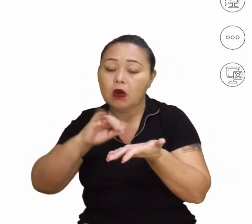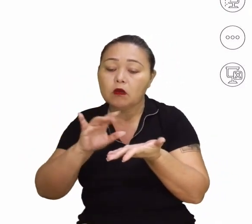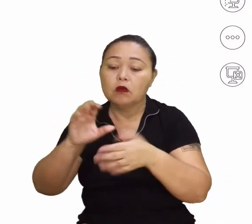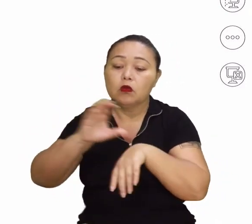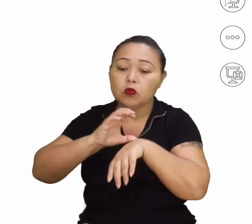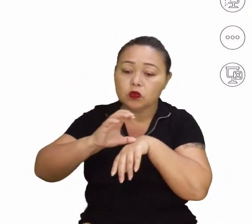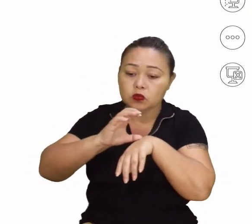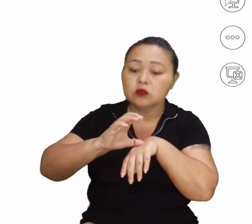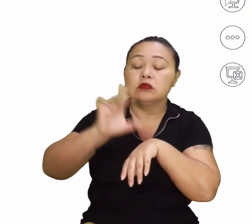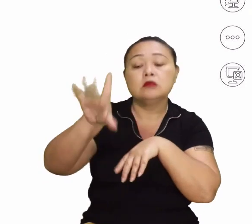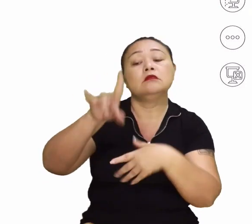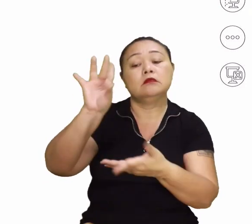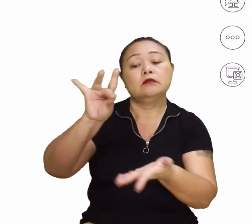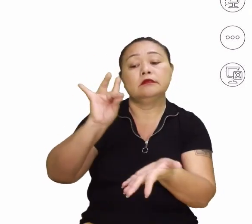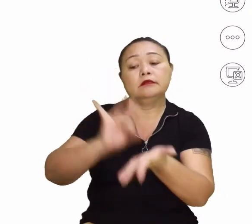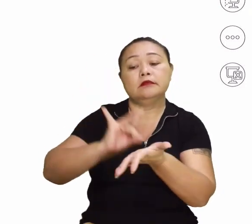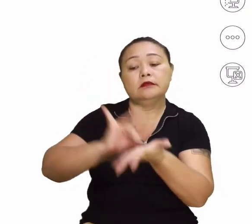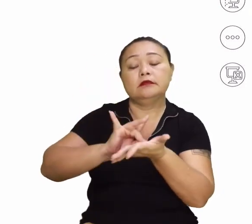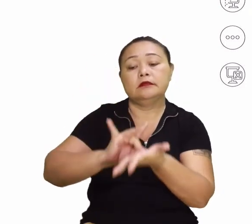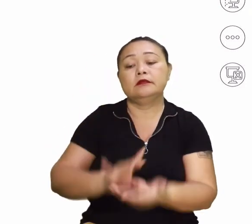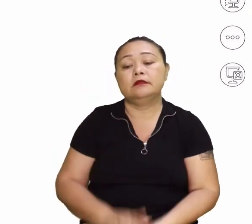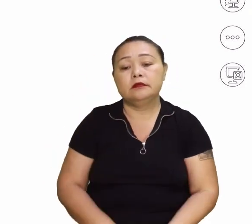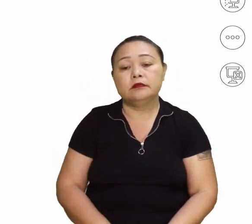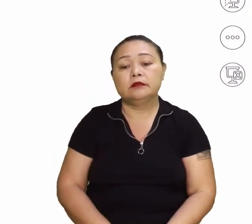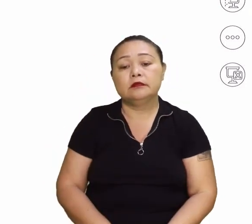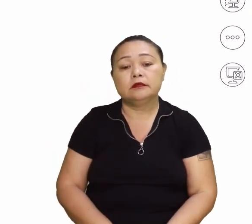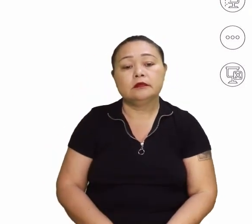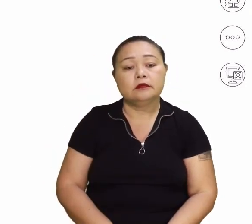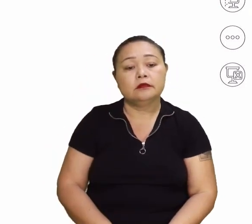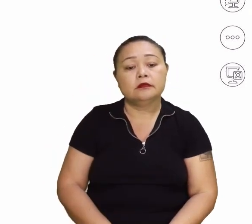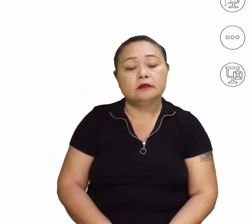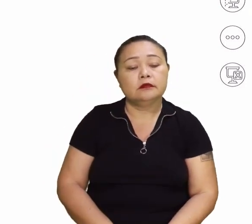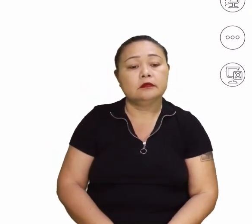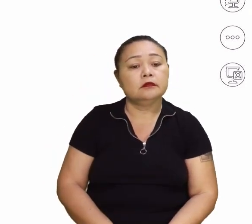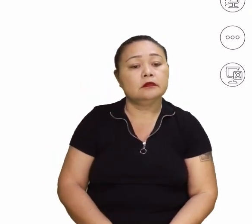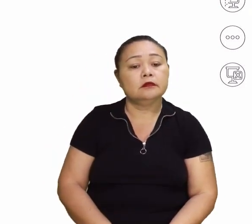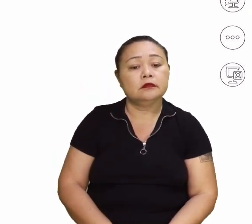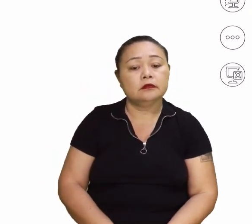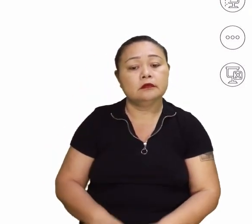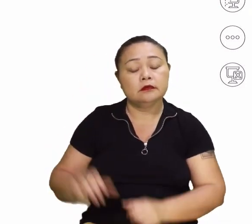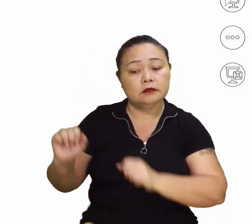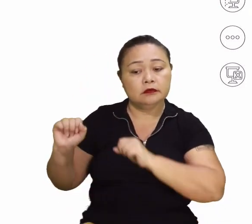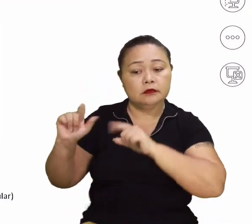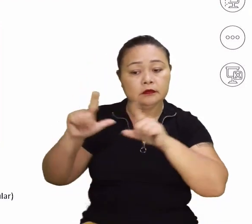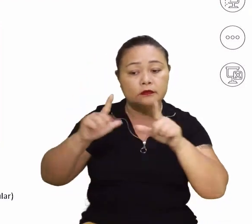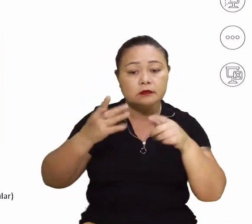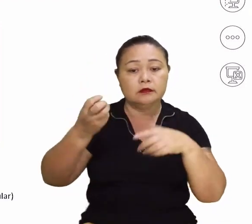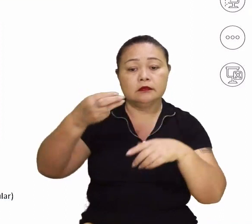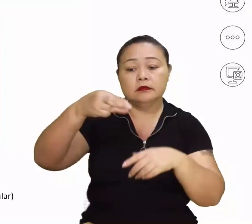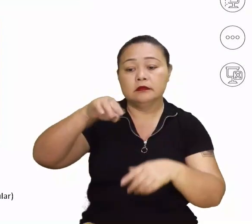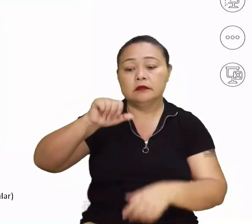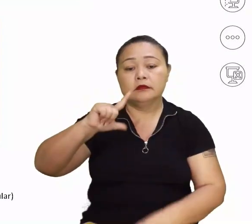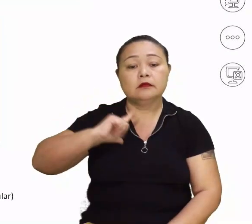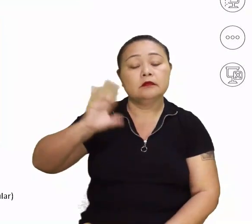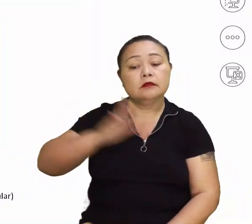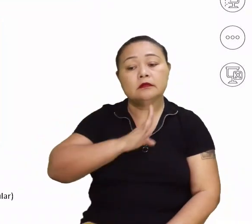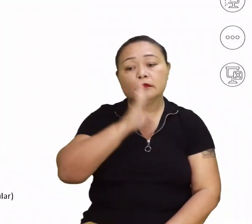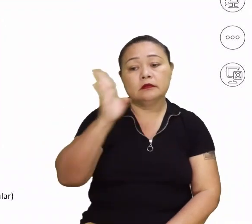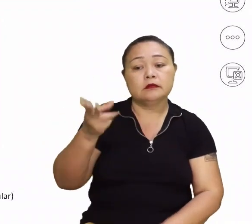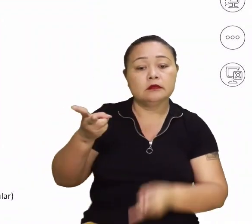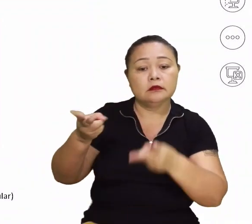isso é verdade. Você falou uma verdade. Beleza. Saindo dessa parte mineral, vamos